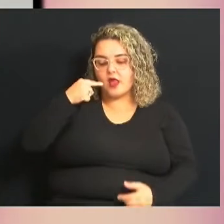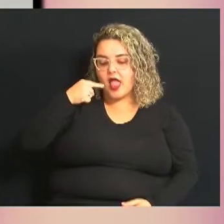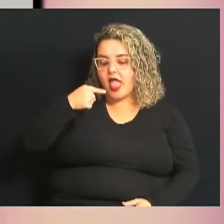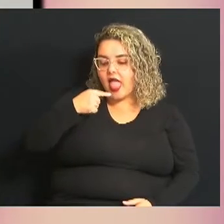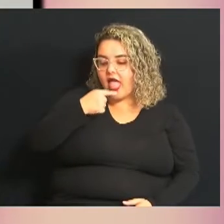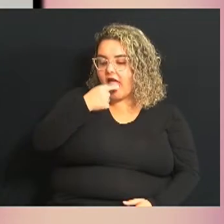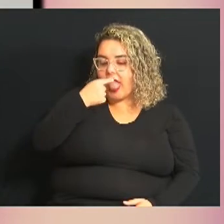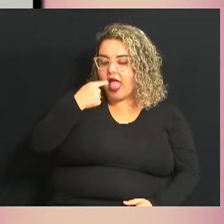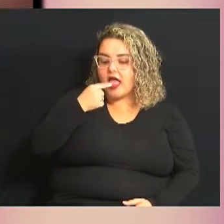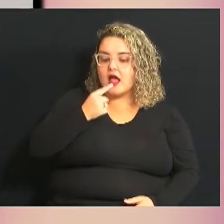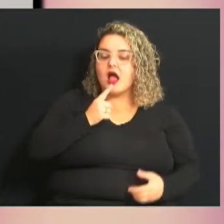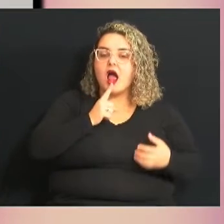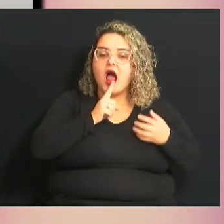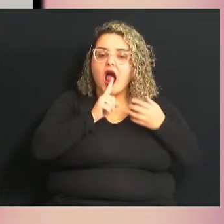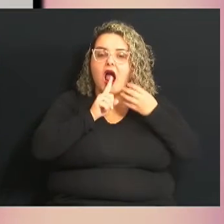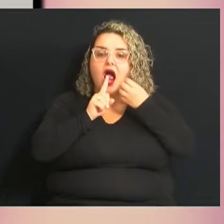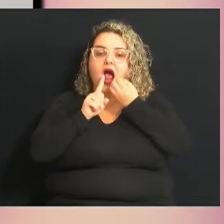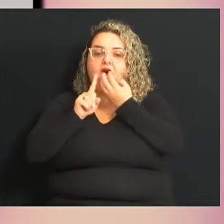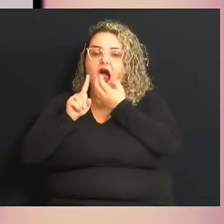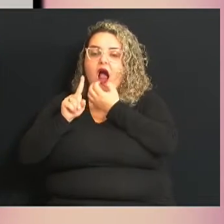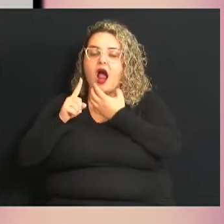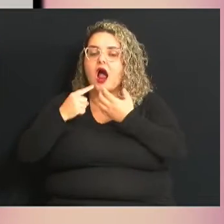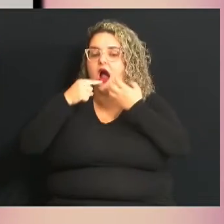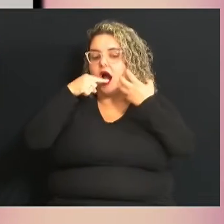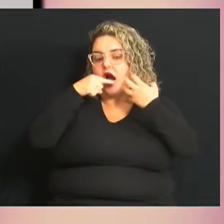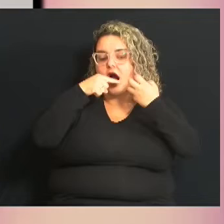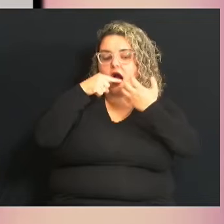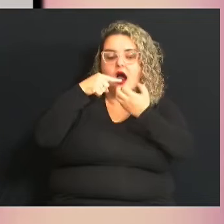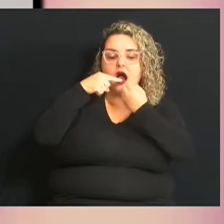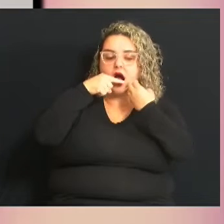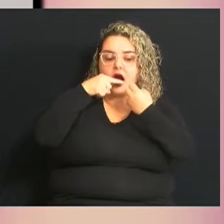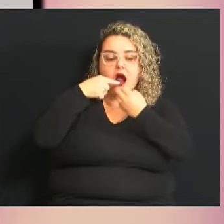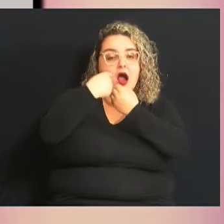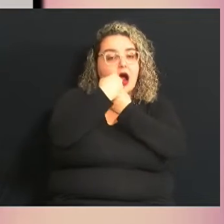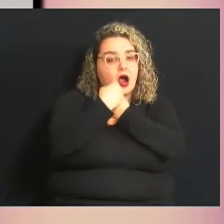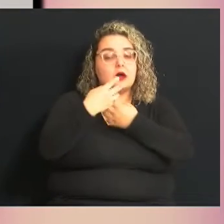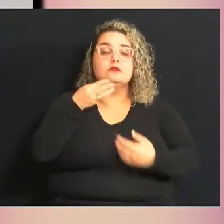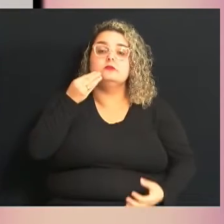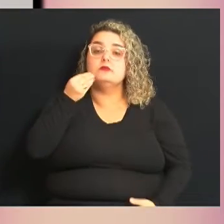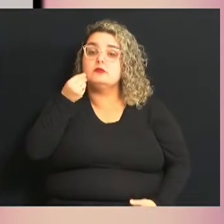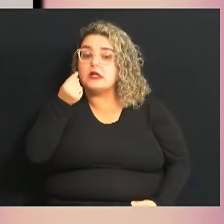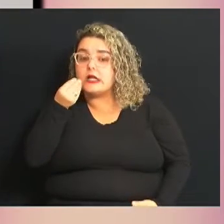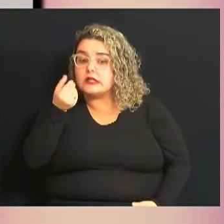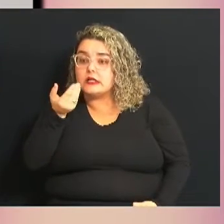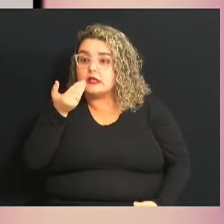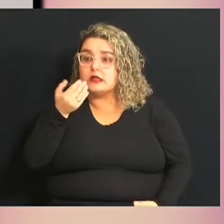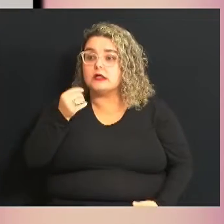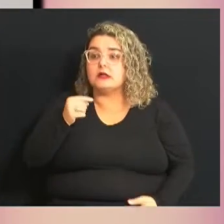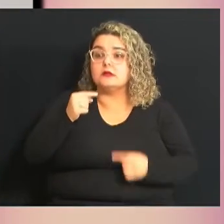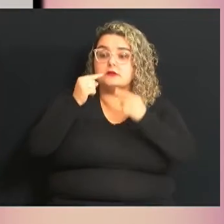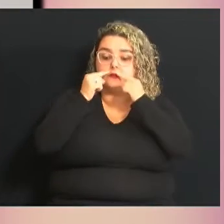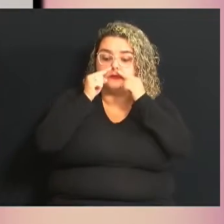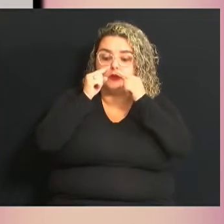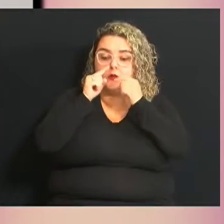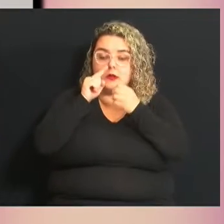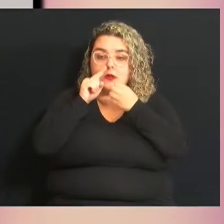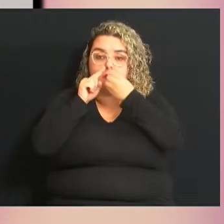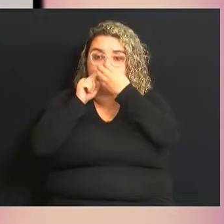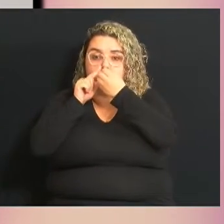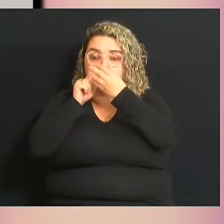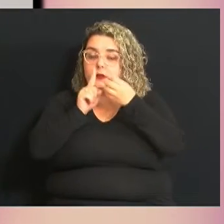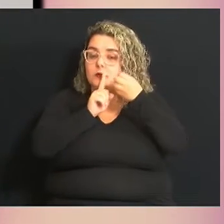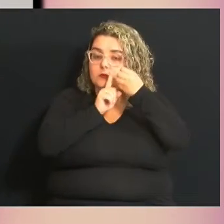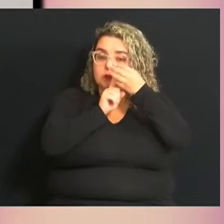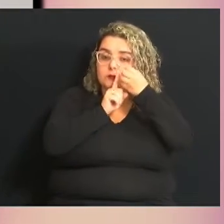céu da boca, sobre toda a mucosa bucal, né, quando é a questão do paladar. E nas narinas, quando é a questão de